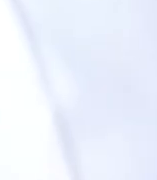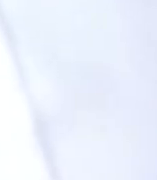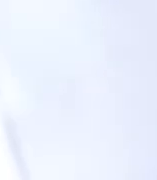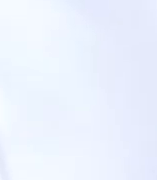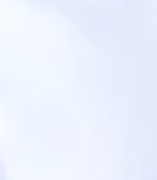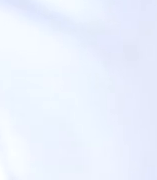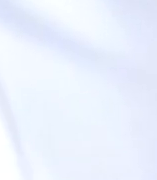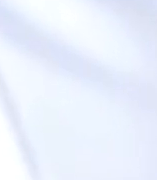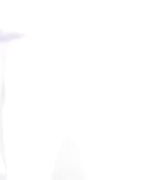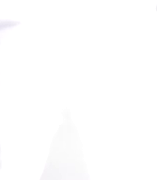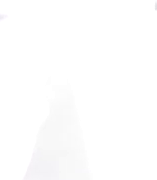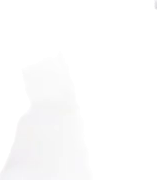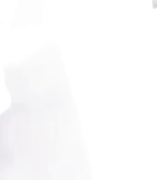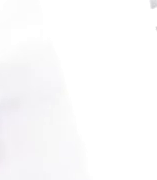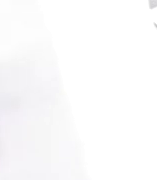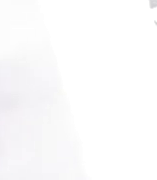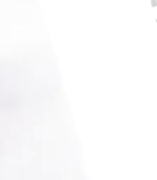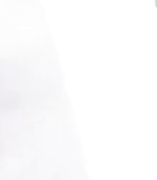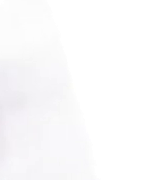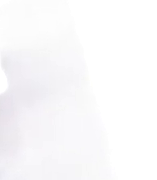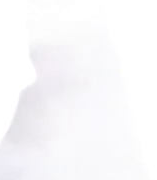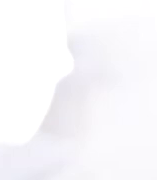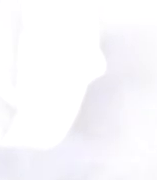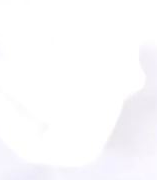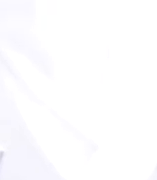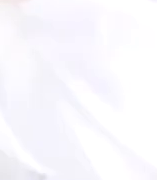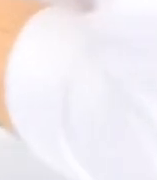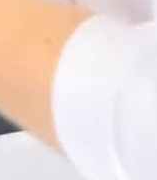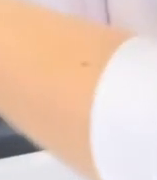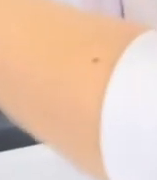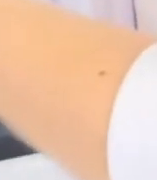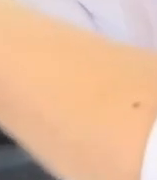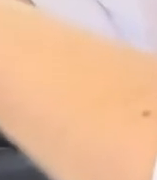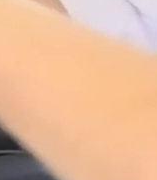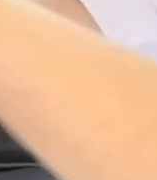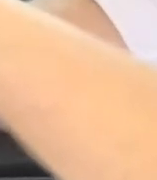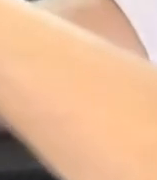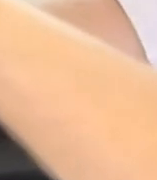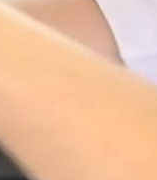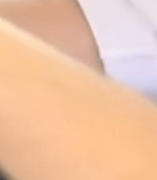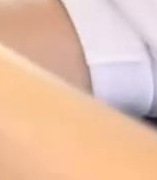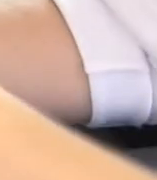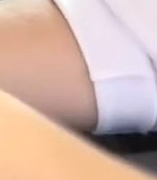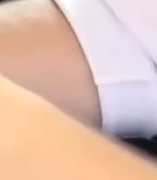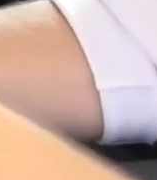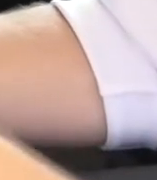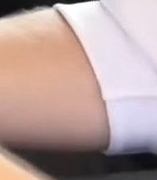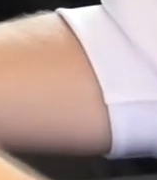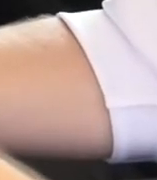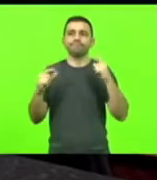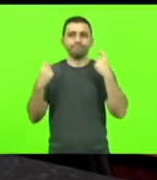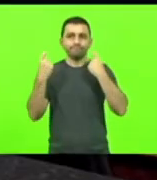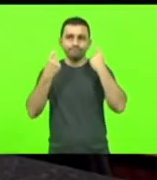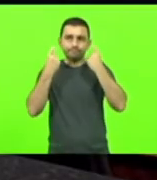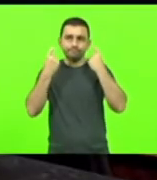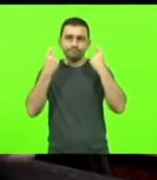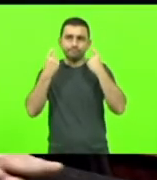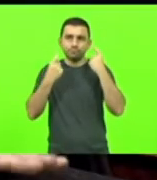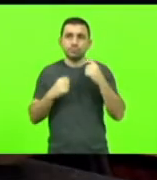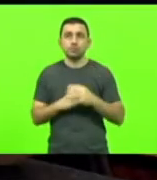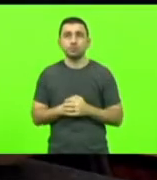até agora apenas 25 porcento da população já recebeu as duas doses do imunizante